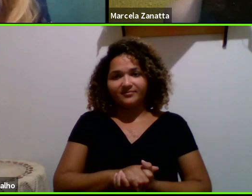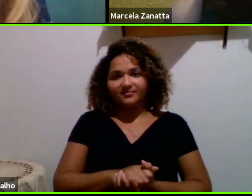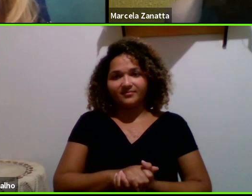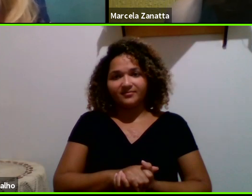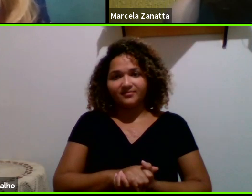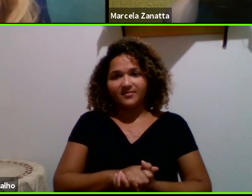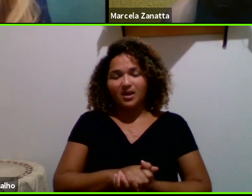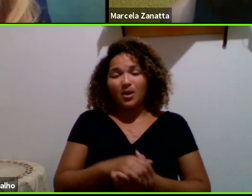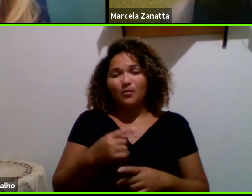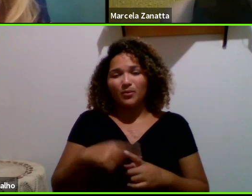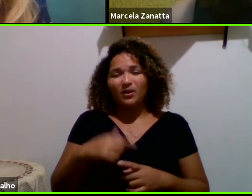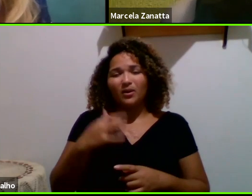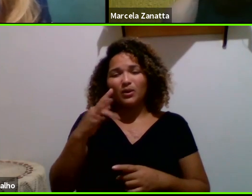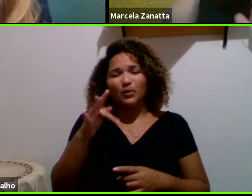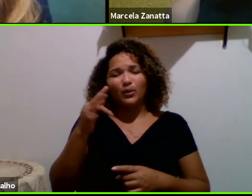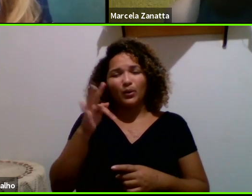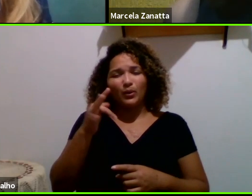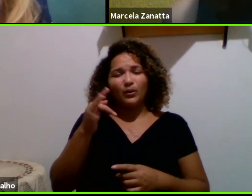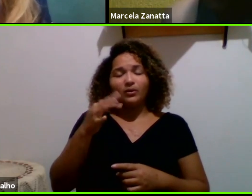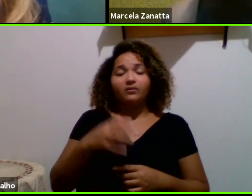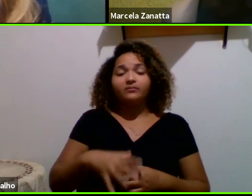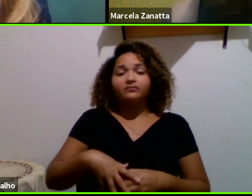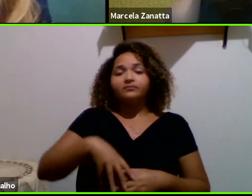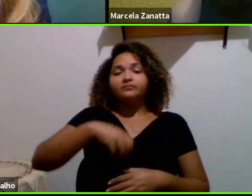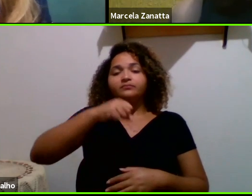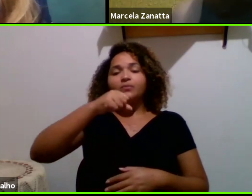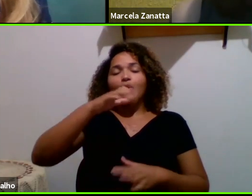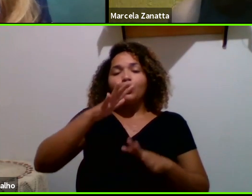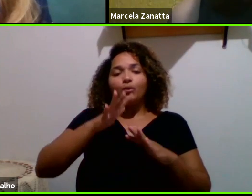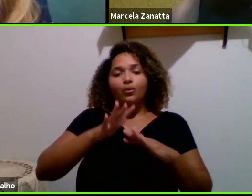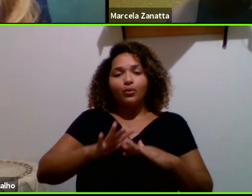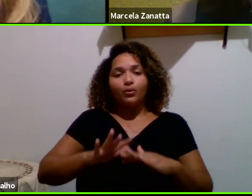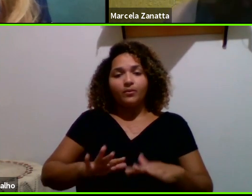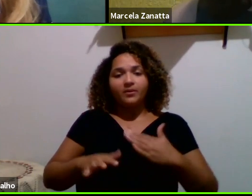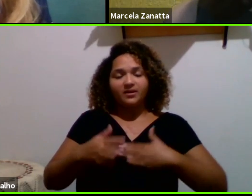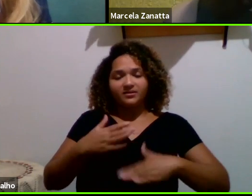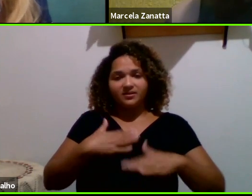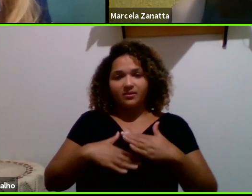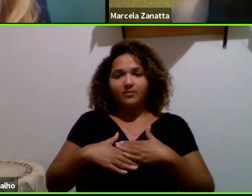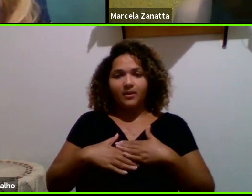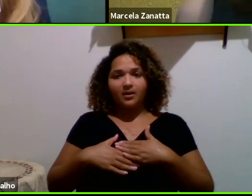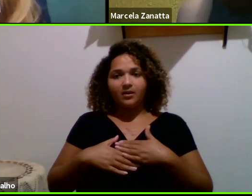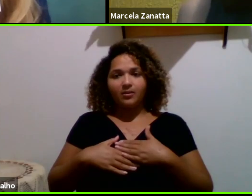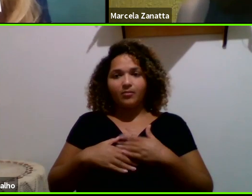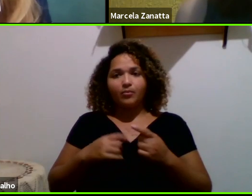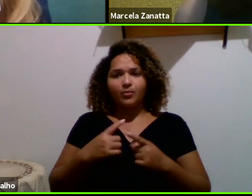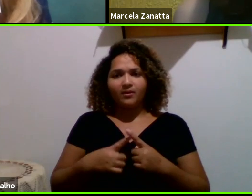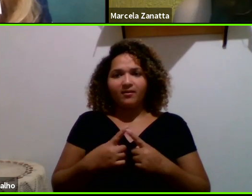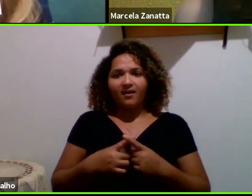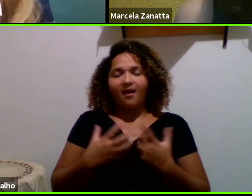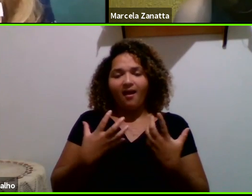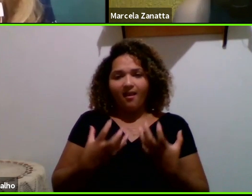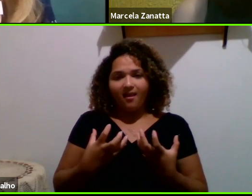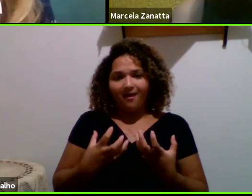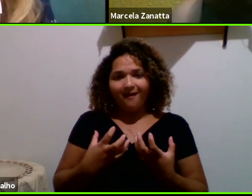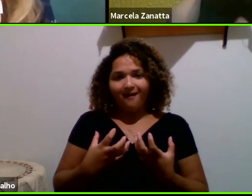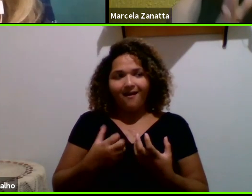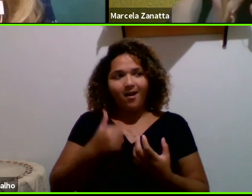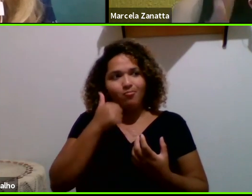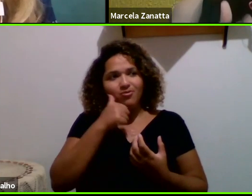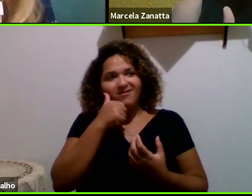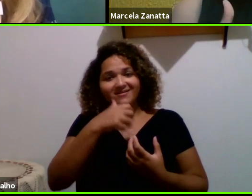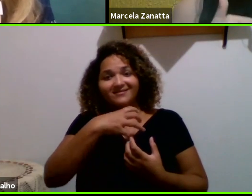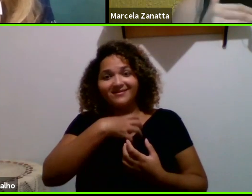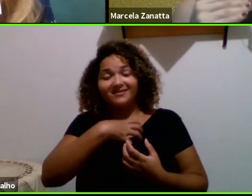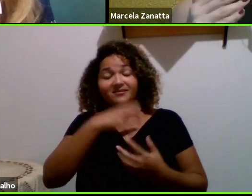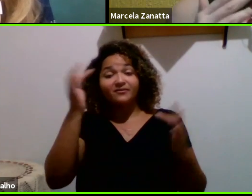as dores e tenha uma boa experiência, porque a gente quer, no fim, gente, que ela tenha curtido o parto dela, que tenha sido bacana, que ela tenha entendido